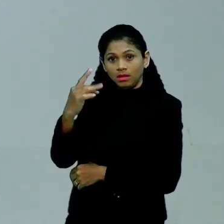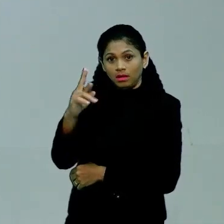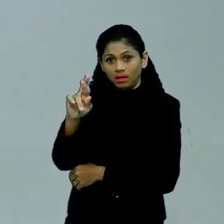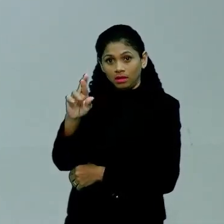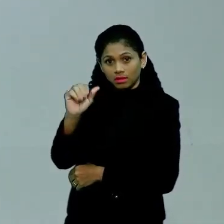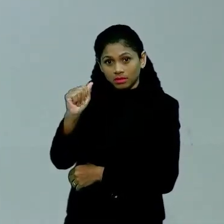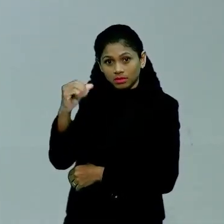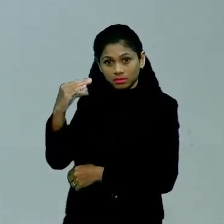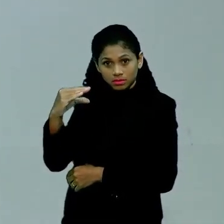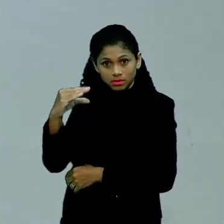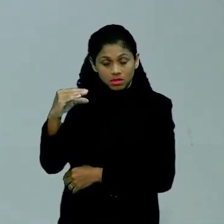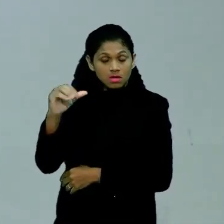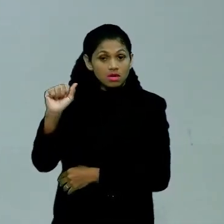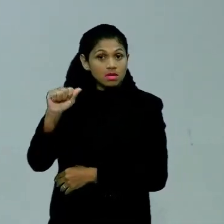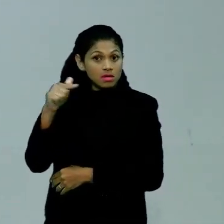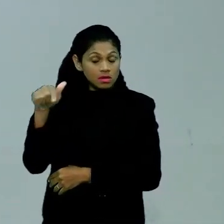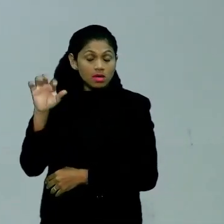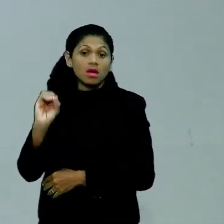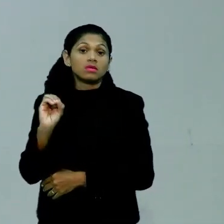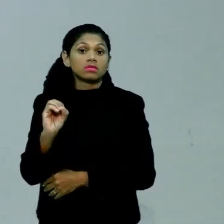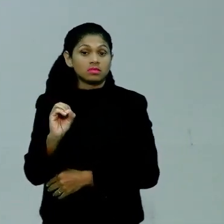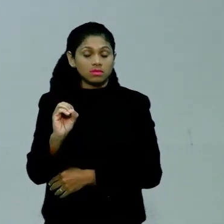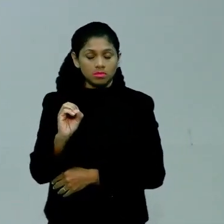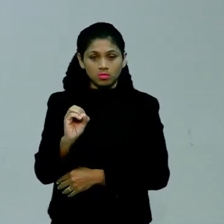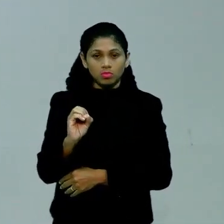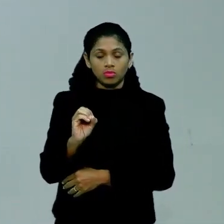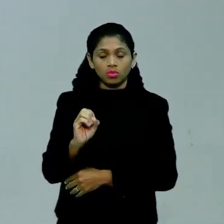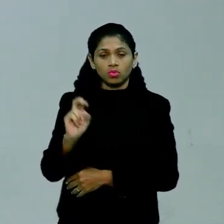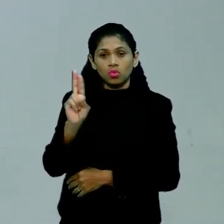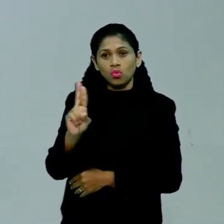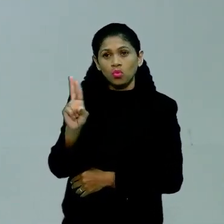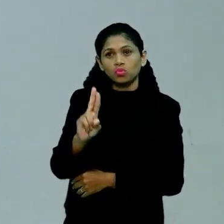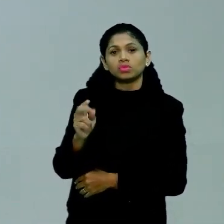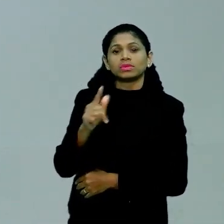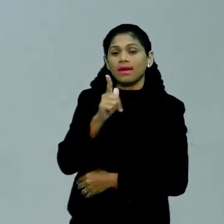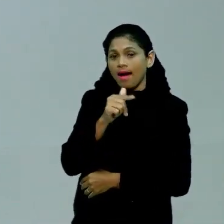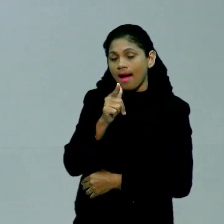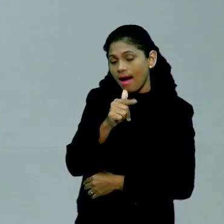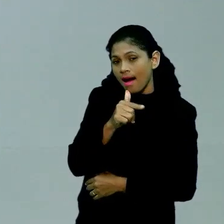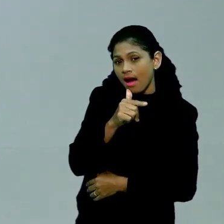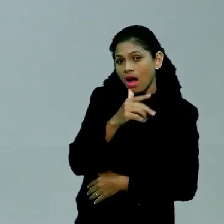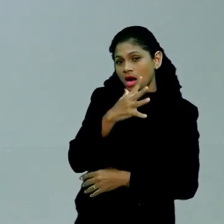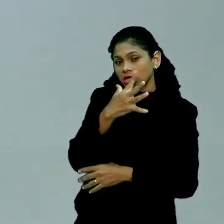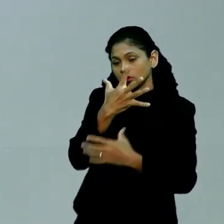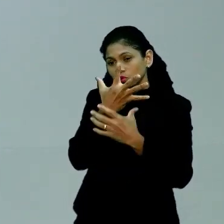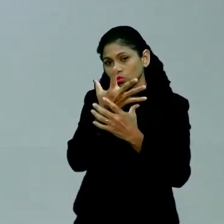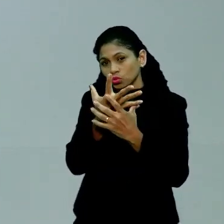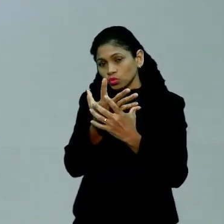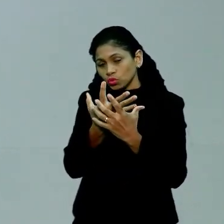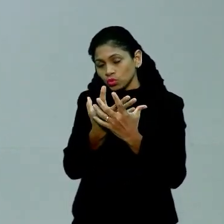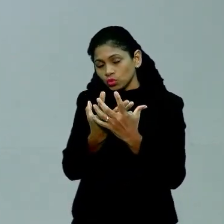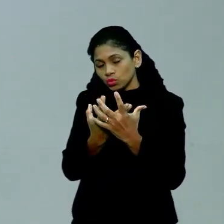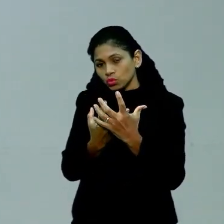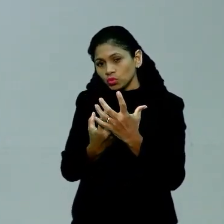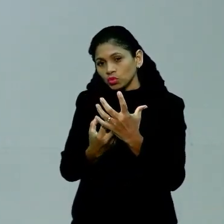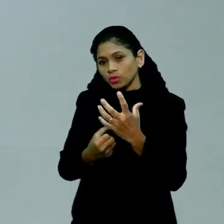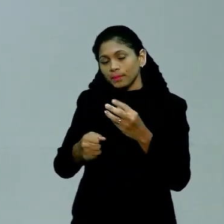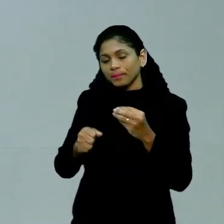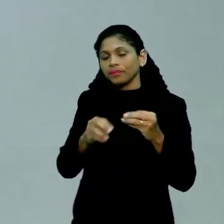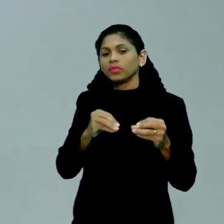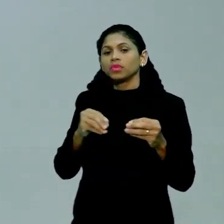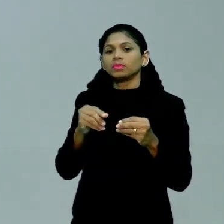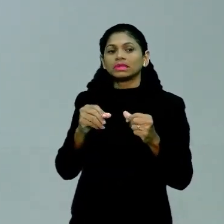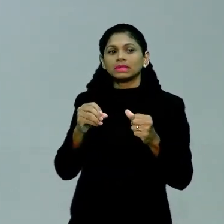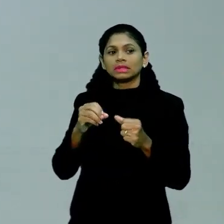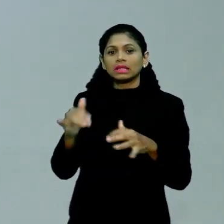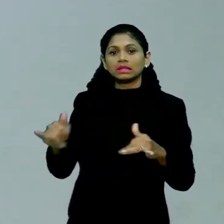Na extração, quando eu uso uma água e essa água ela consegue extrair as propriedades químicas da substância,